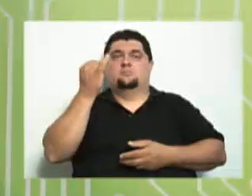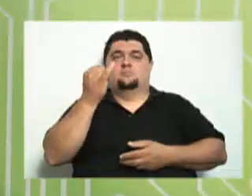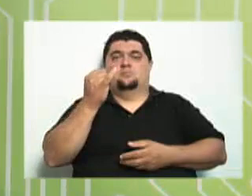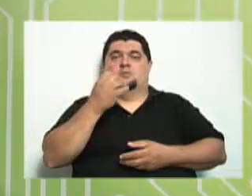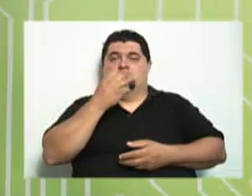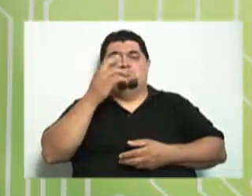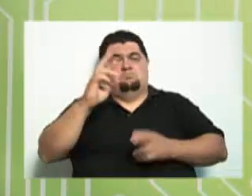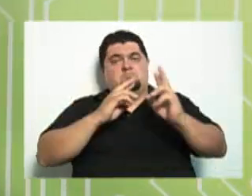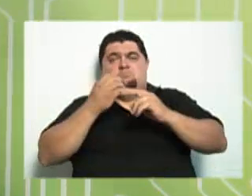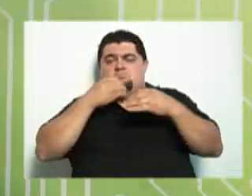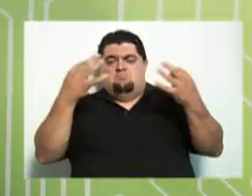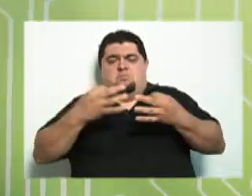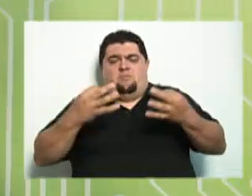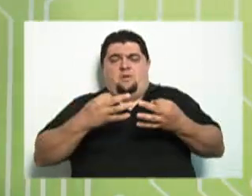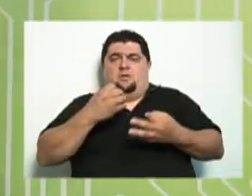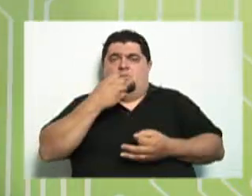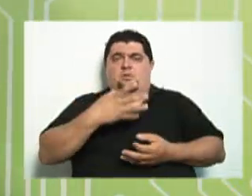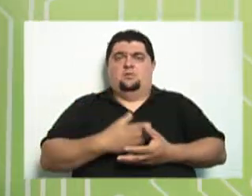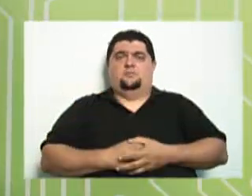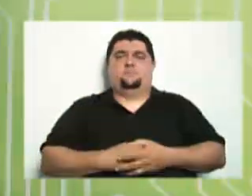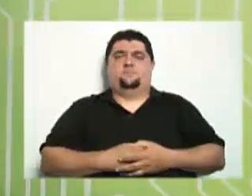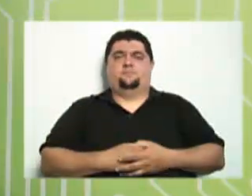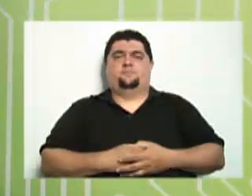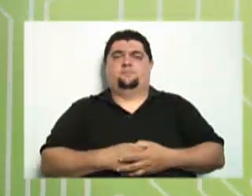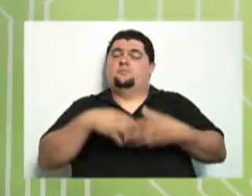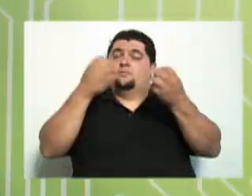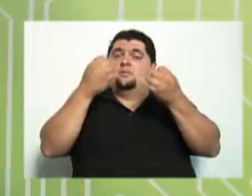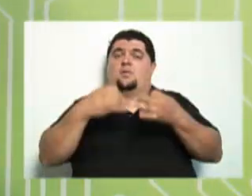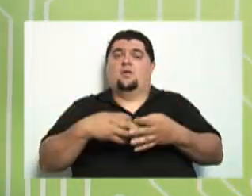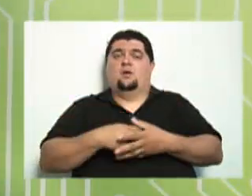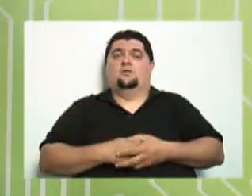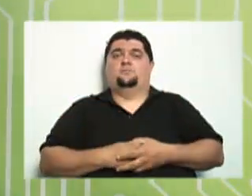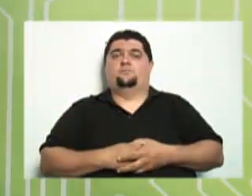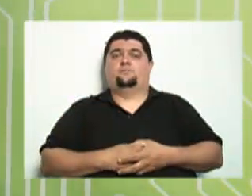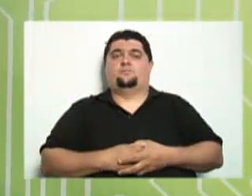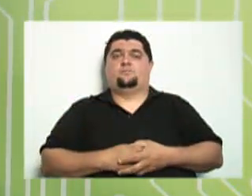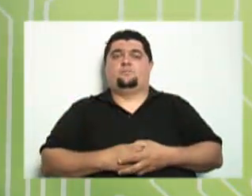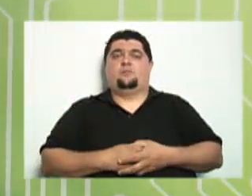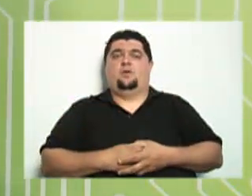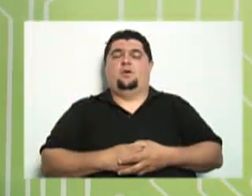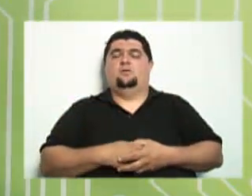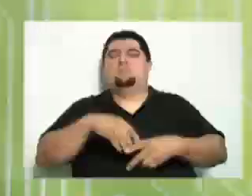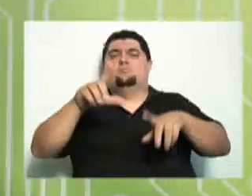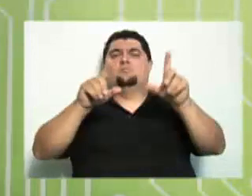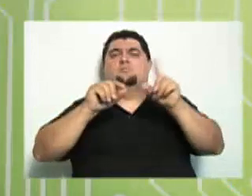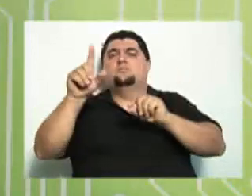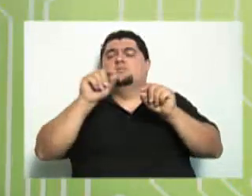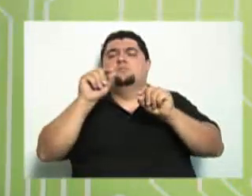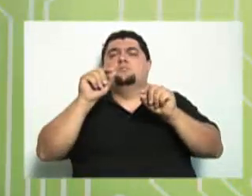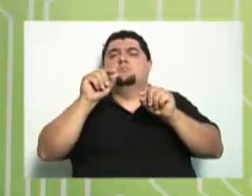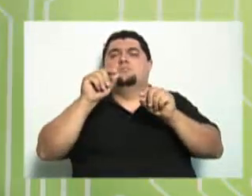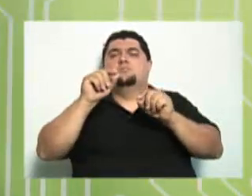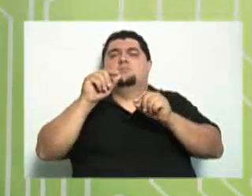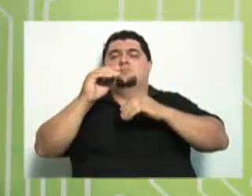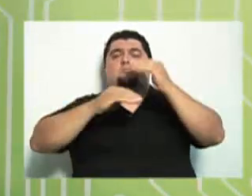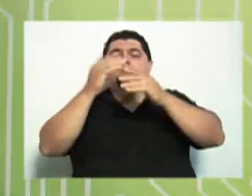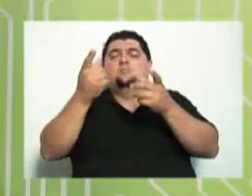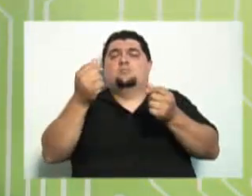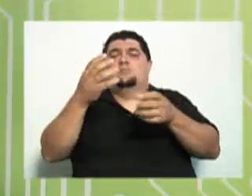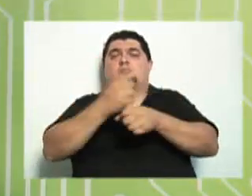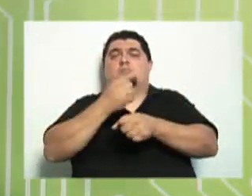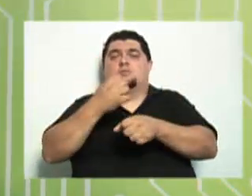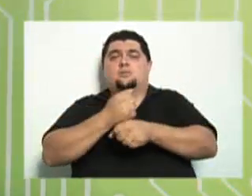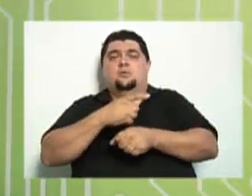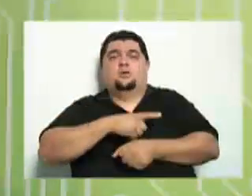muito boas, né, professor? Muito boas. Que vão falar sobre essa questão, defina desenvolvimento econômico. Realmente, desenvolvimento econômico acontece quando a